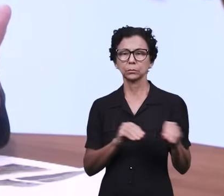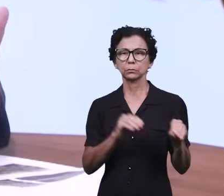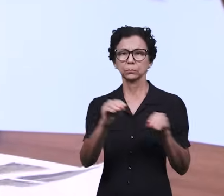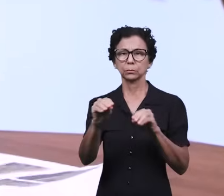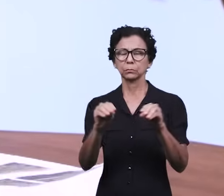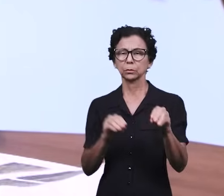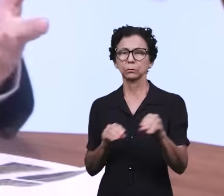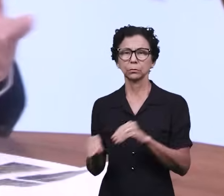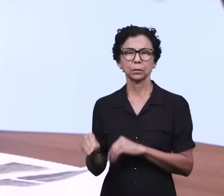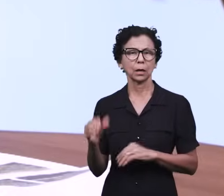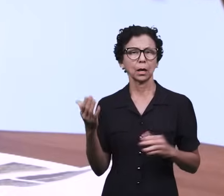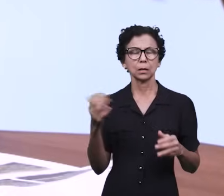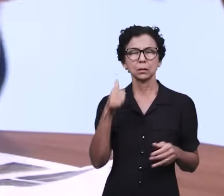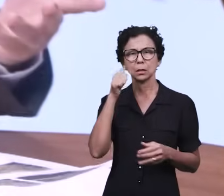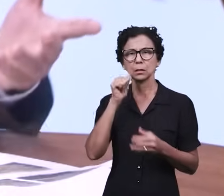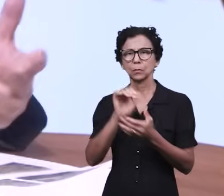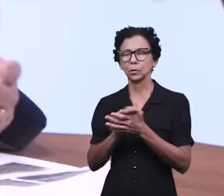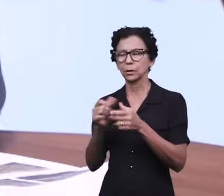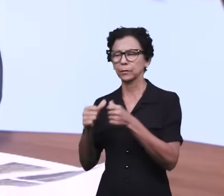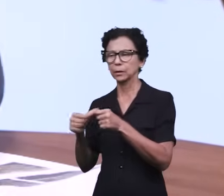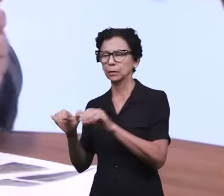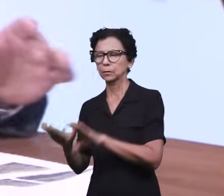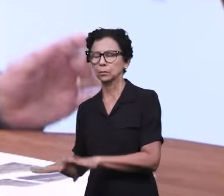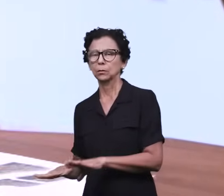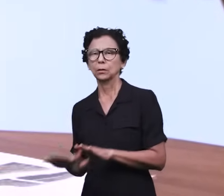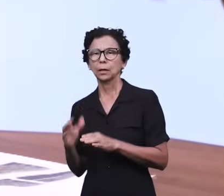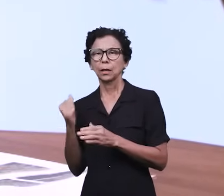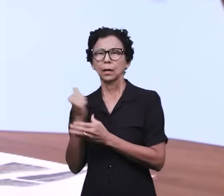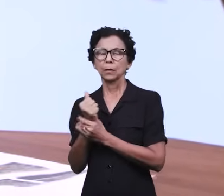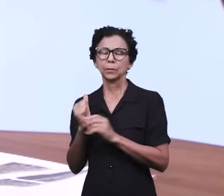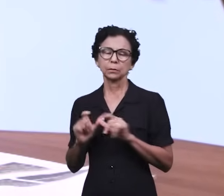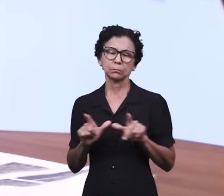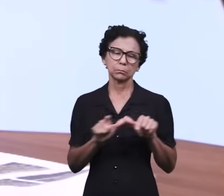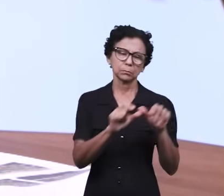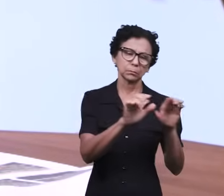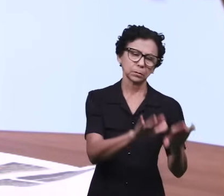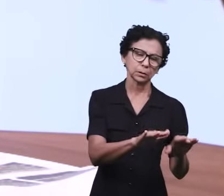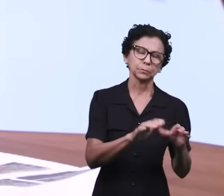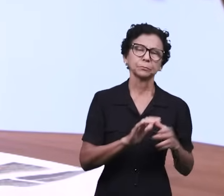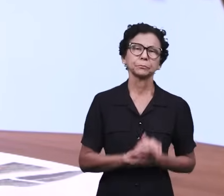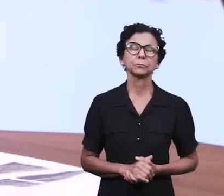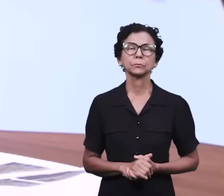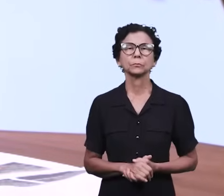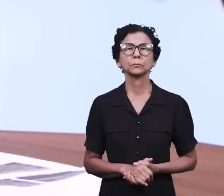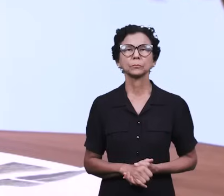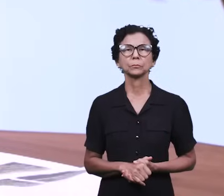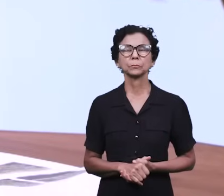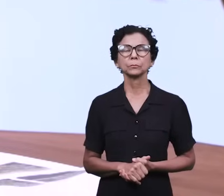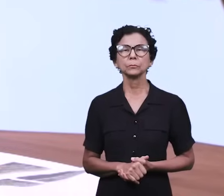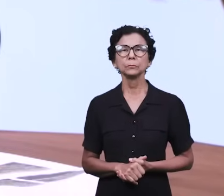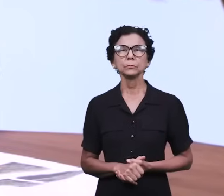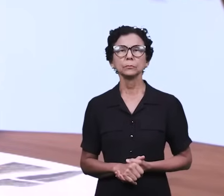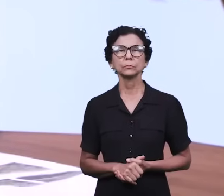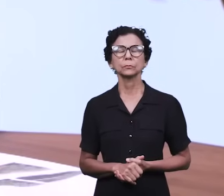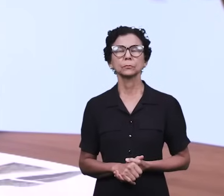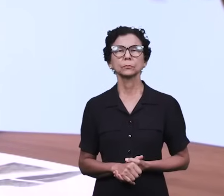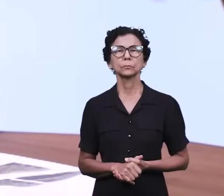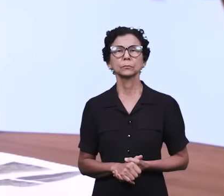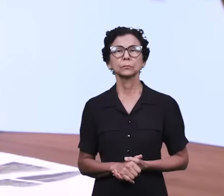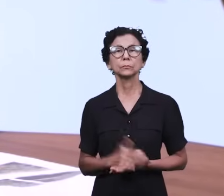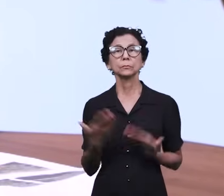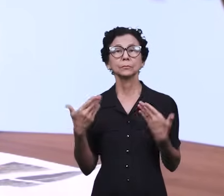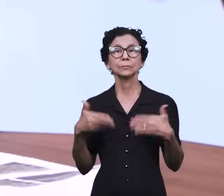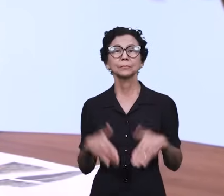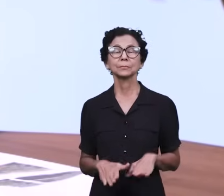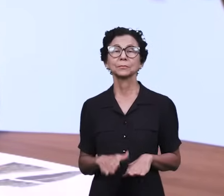ocasião Sara estava em outra habitação, era comum isso, não é? E ali, então,